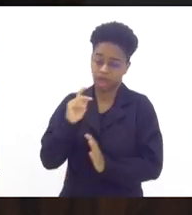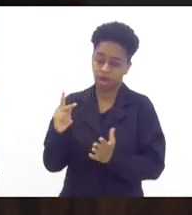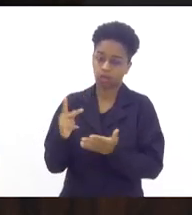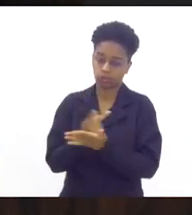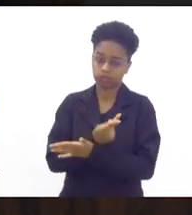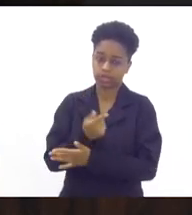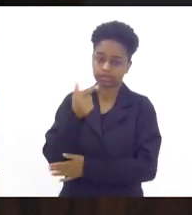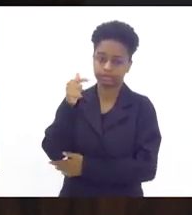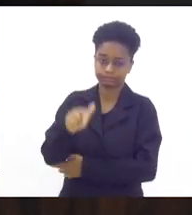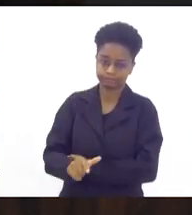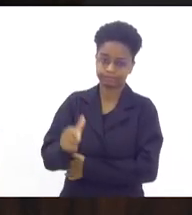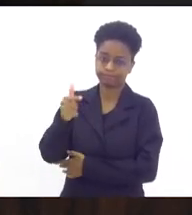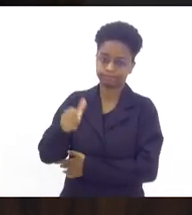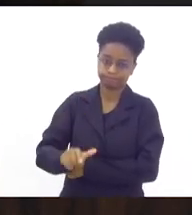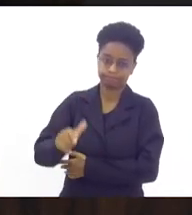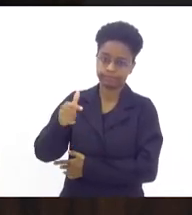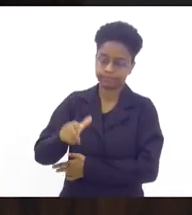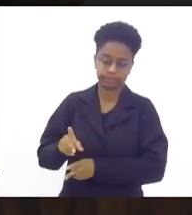prática